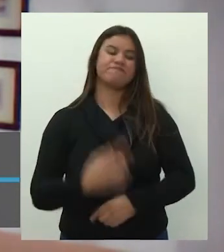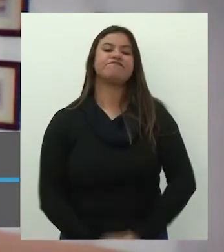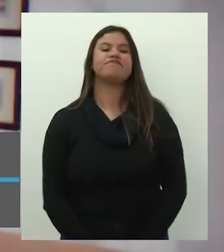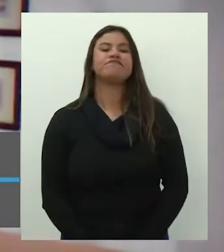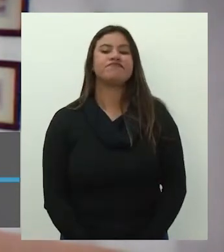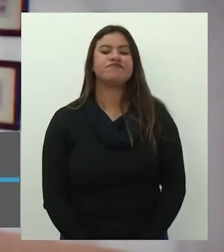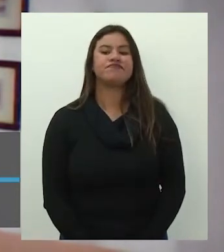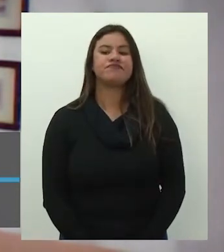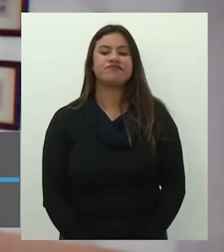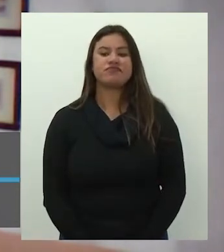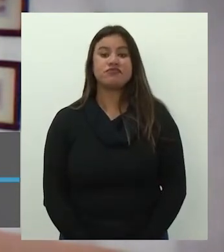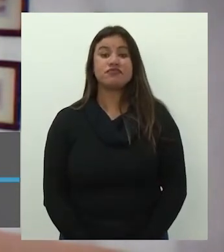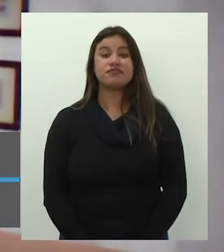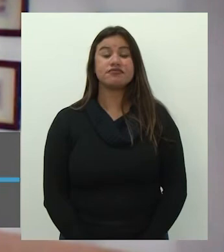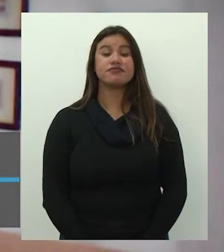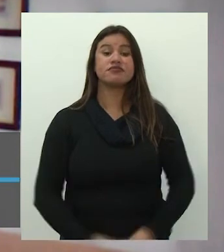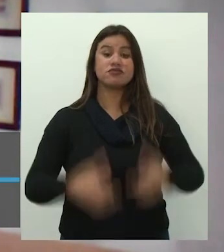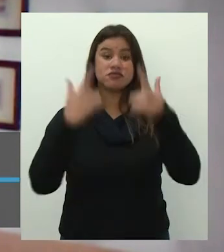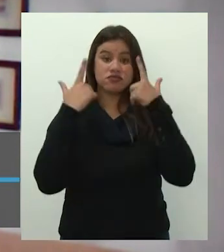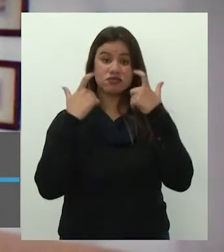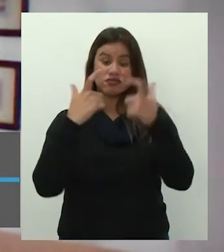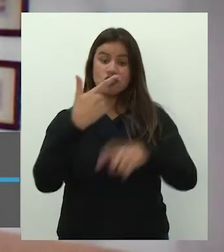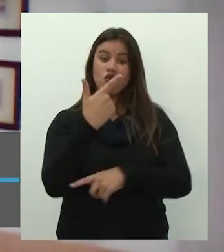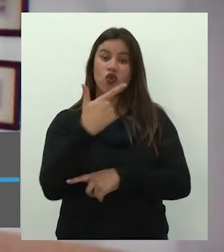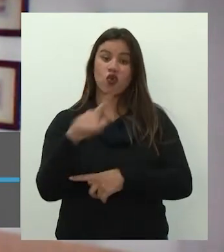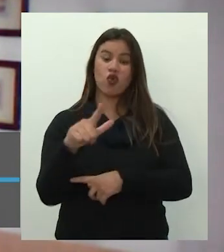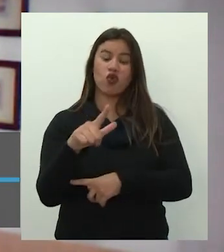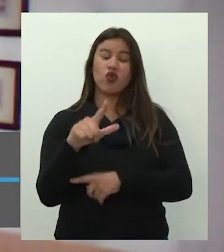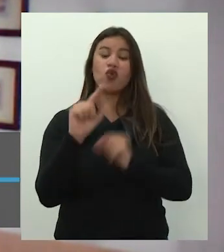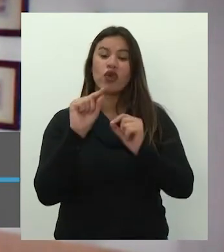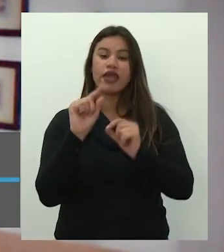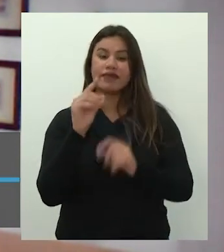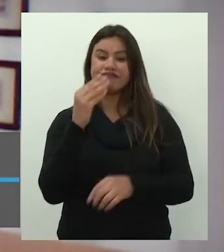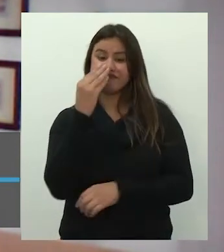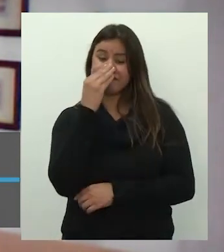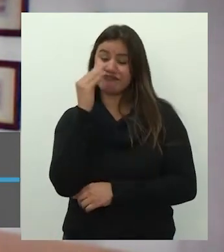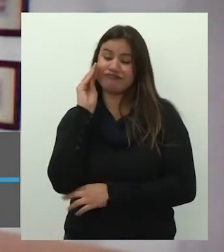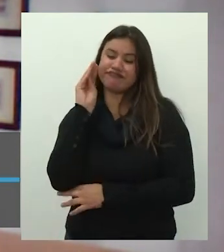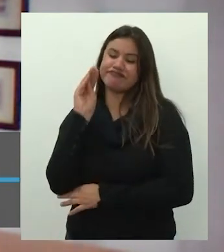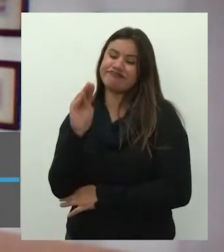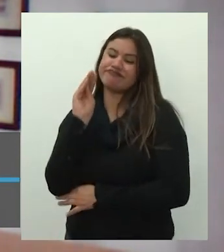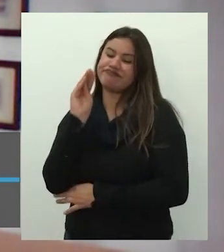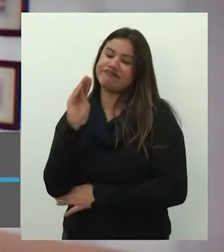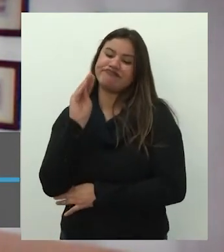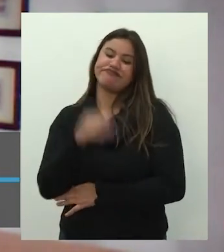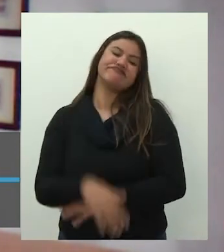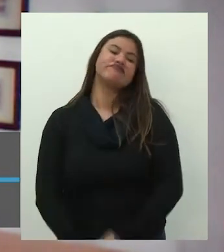Então, outro tipo de violência é a negligência. Então,